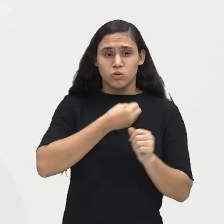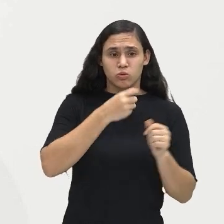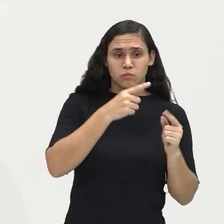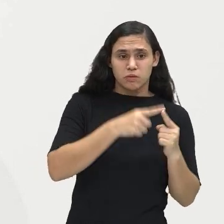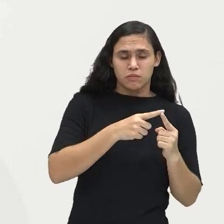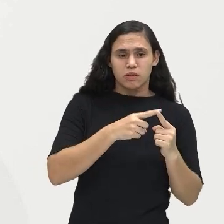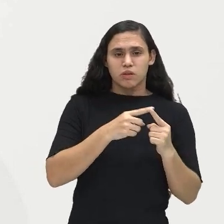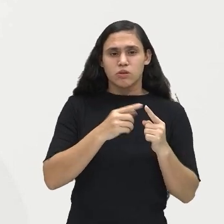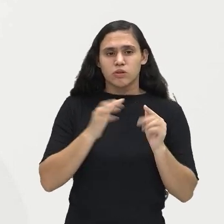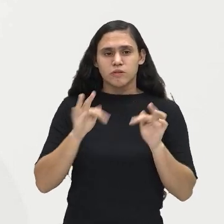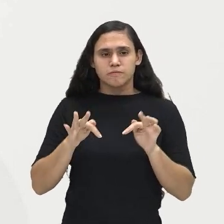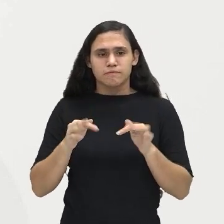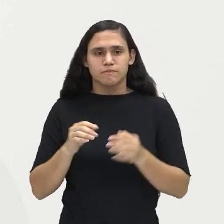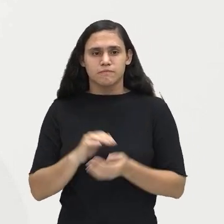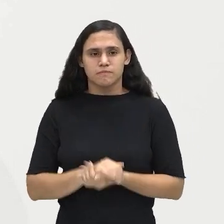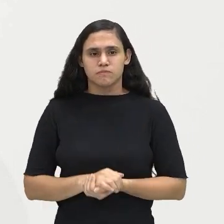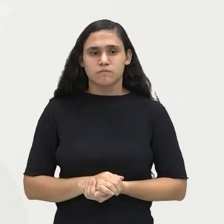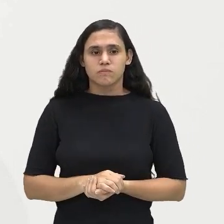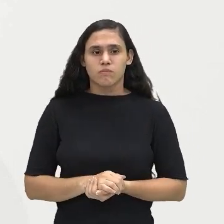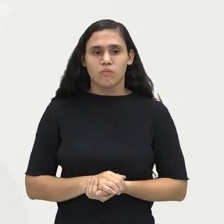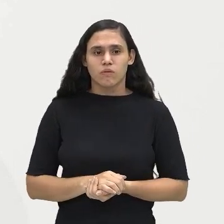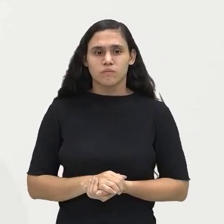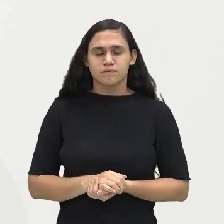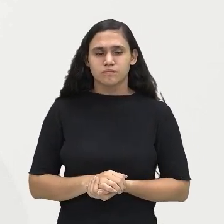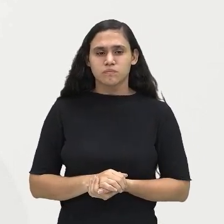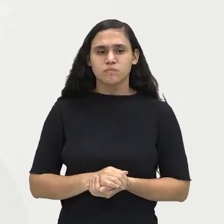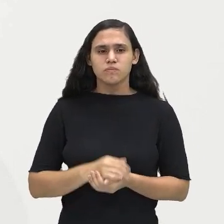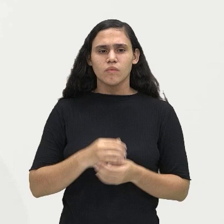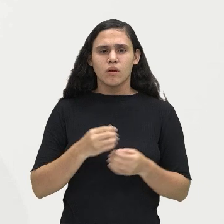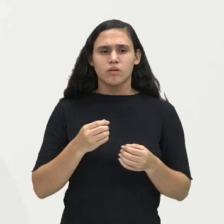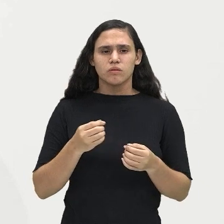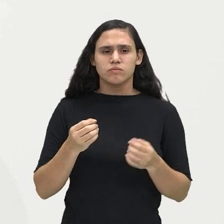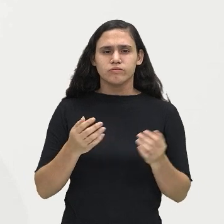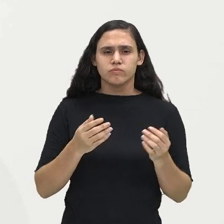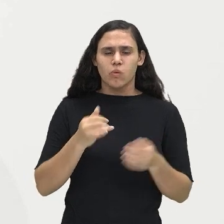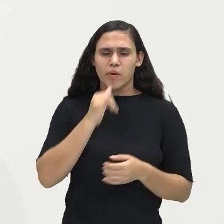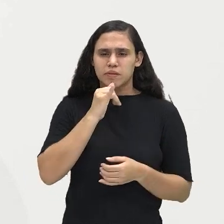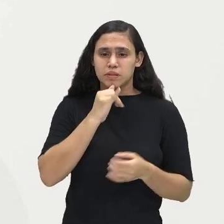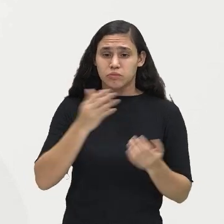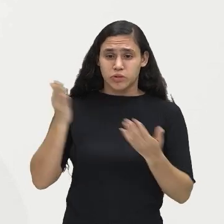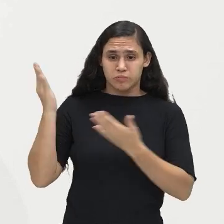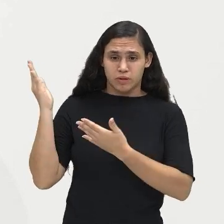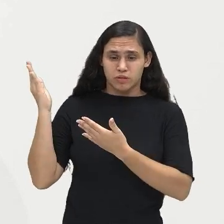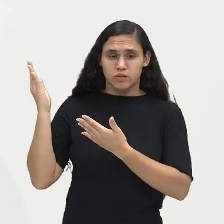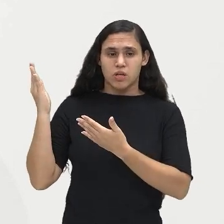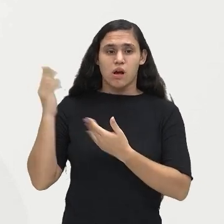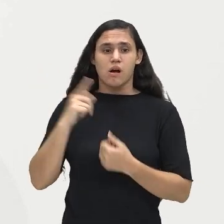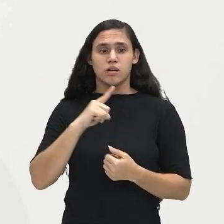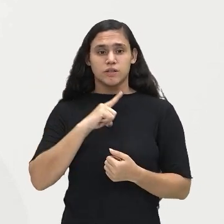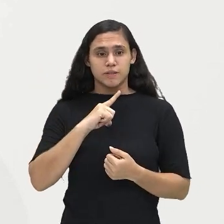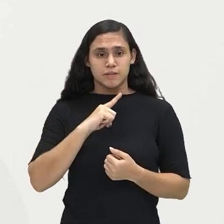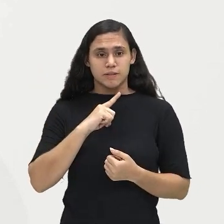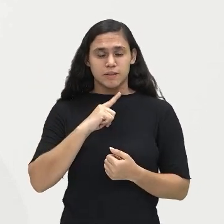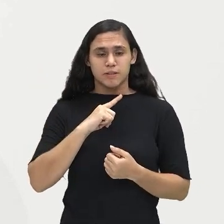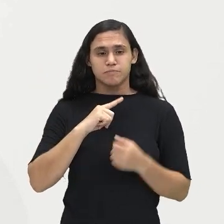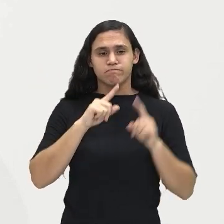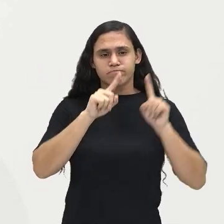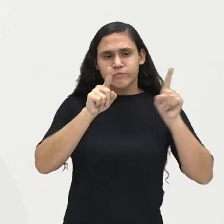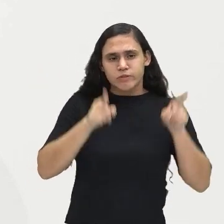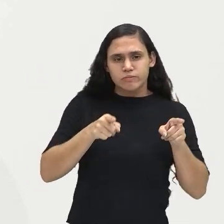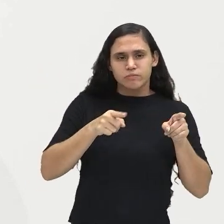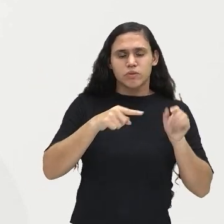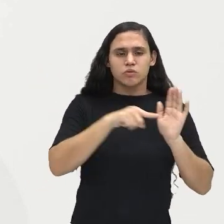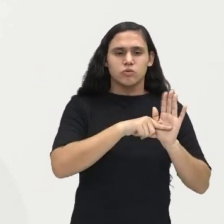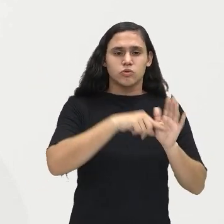mais curto, que é o que eu vou te mostrar aqui, ó. Tu tem menos 9, menos mais 2. Atenção aqui, pessoal. O sinal